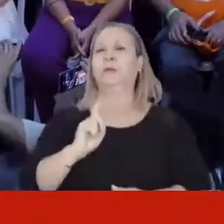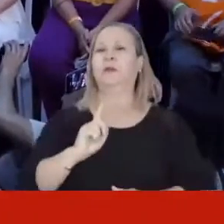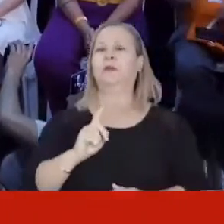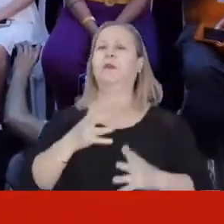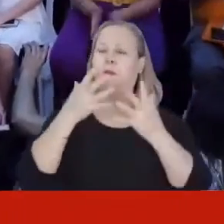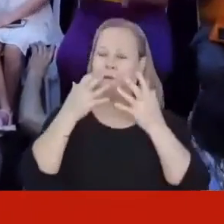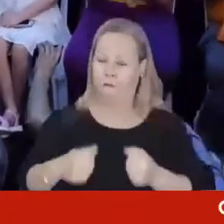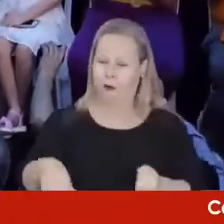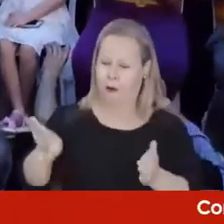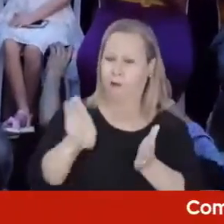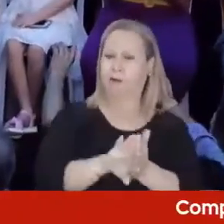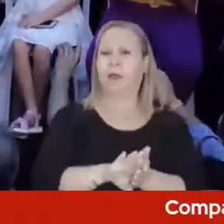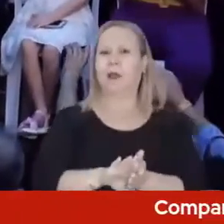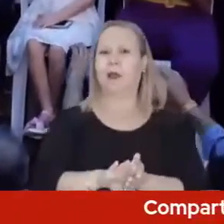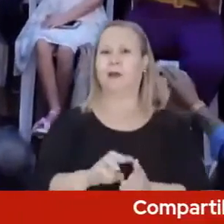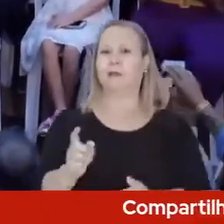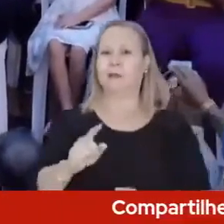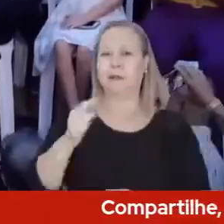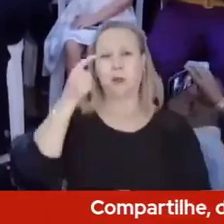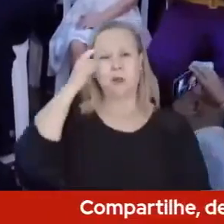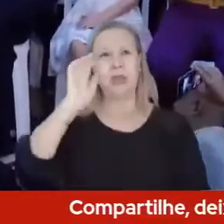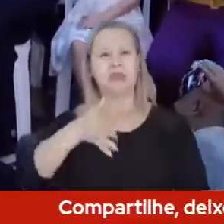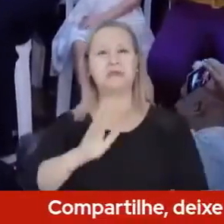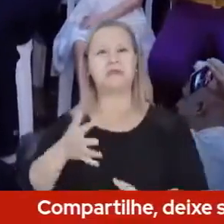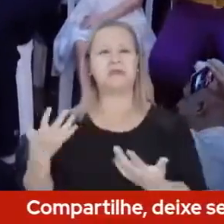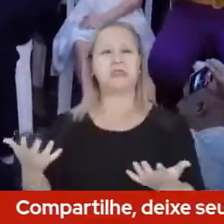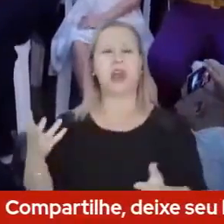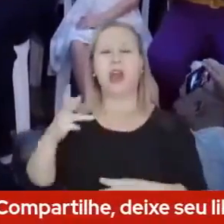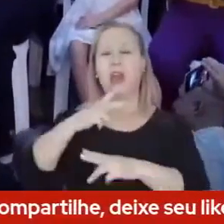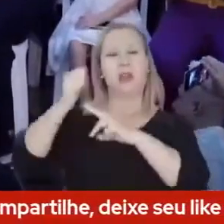não penso que eu já ganhei as eleições, Paulinho.